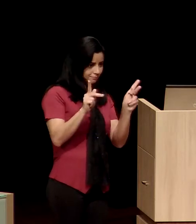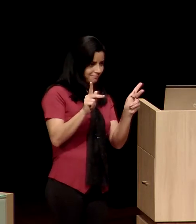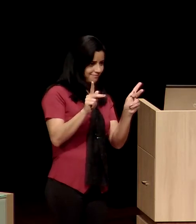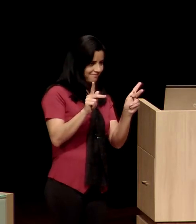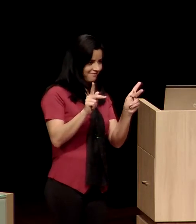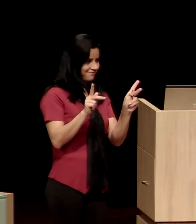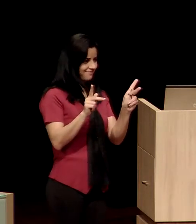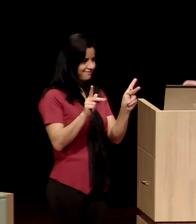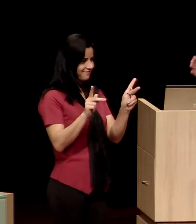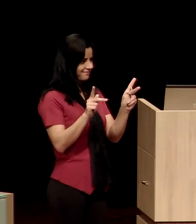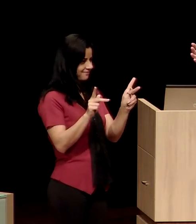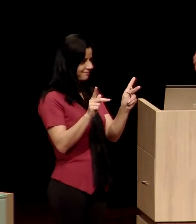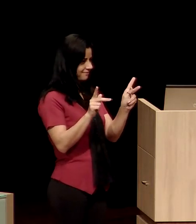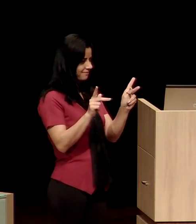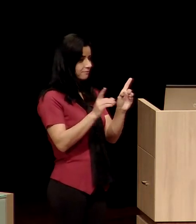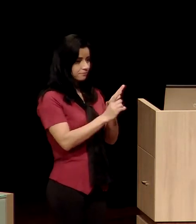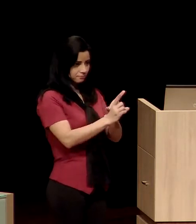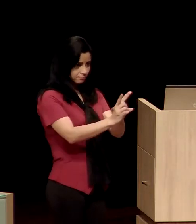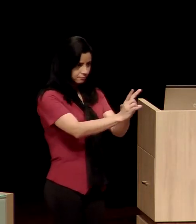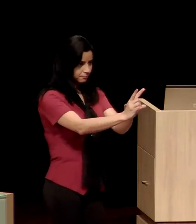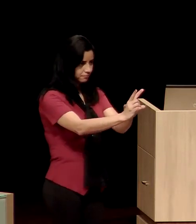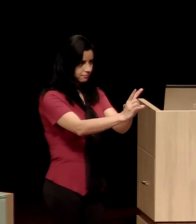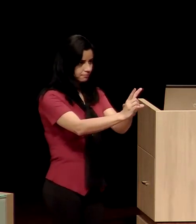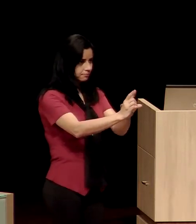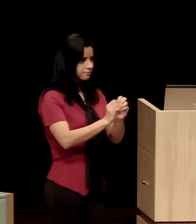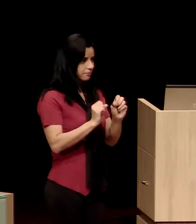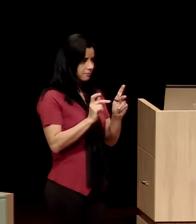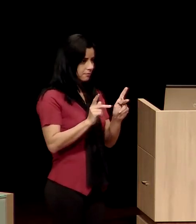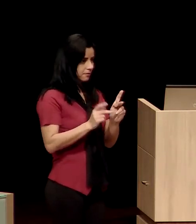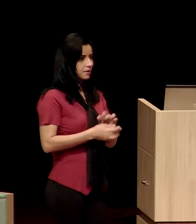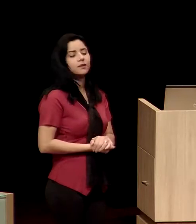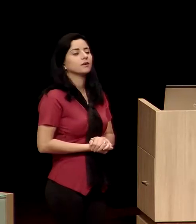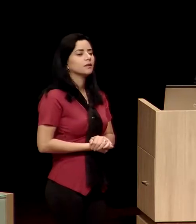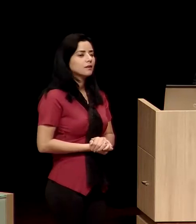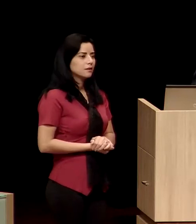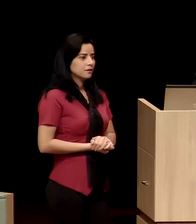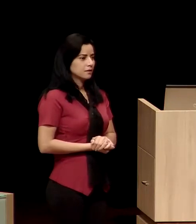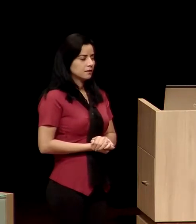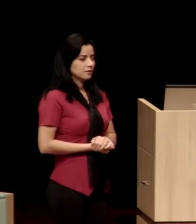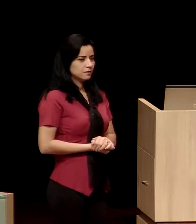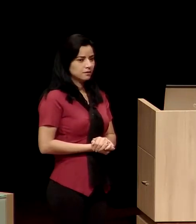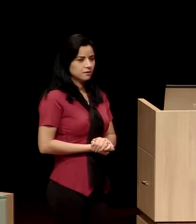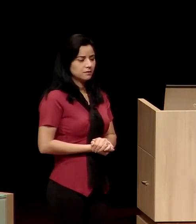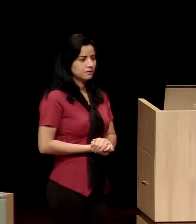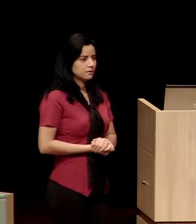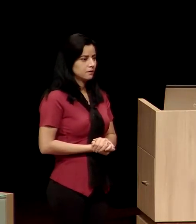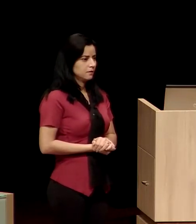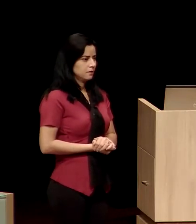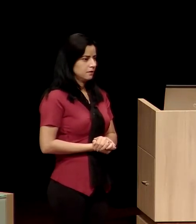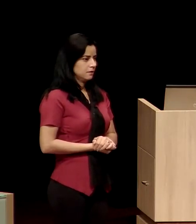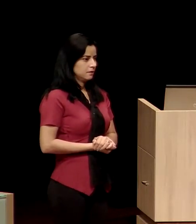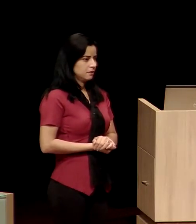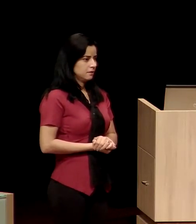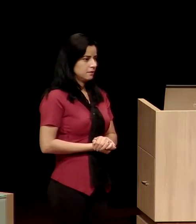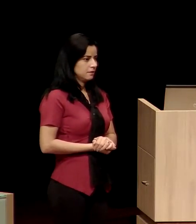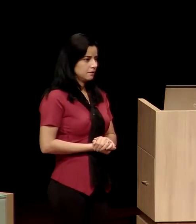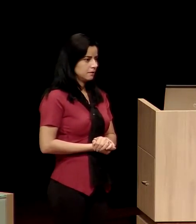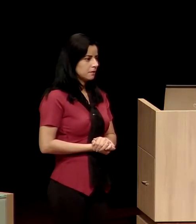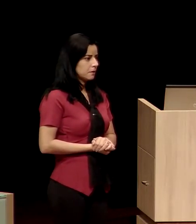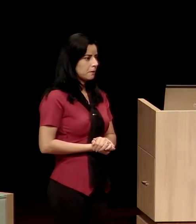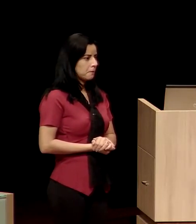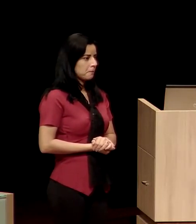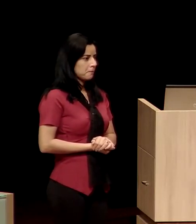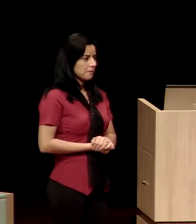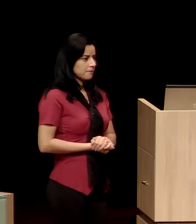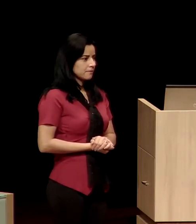bom. Sequência. Okay. So, despite the multitude of interpretations,